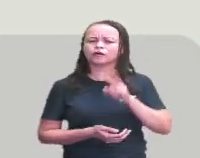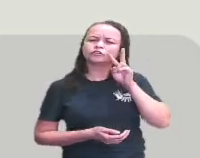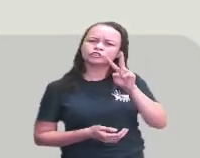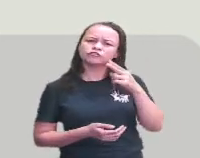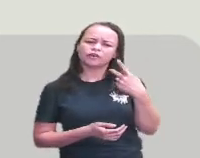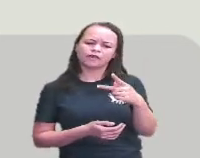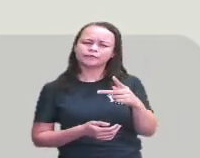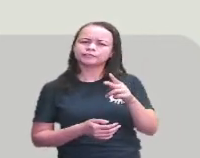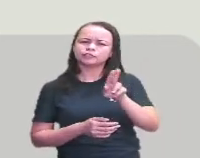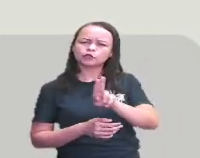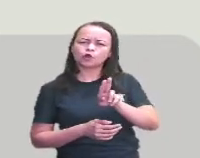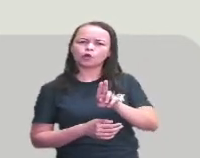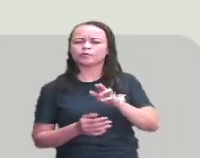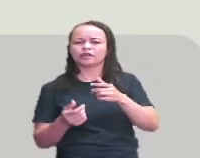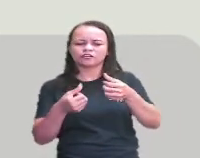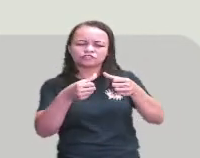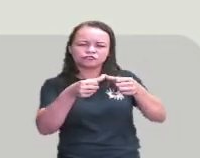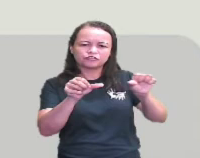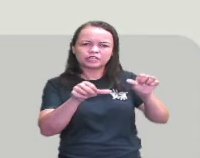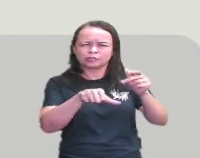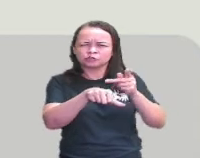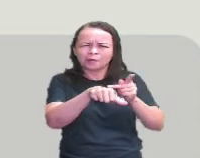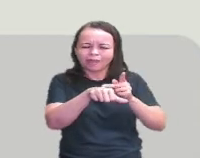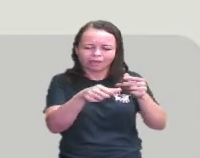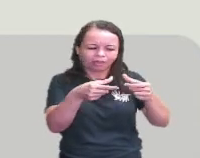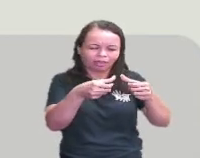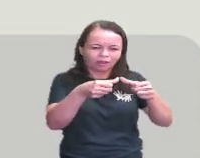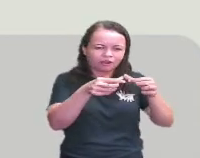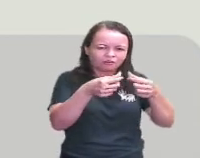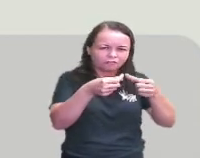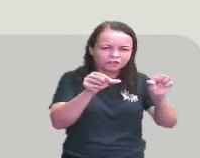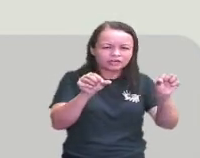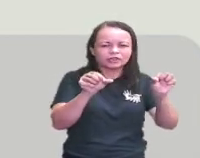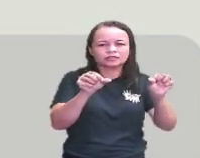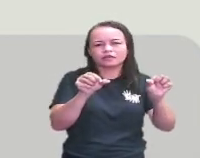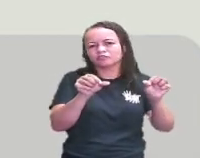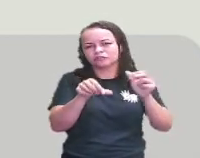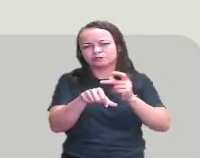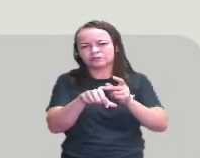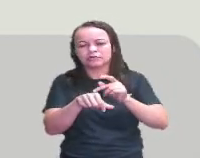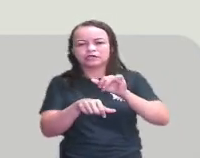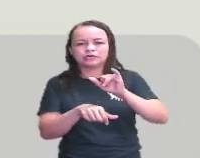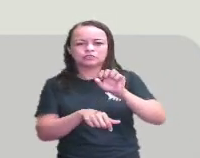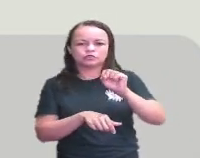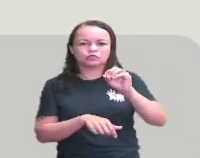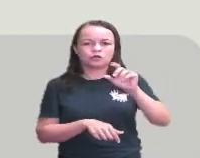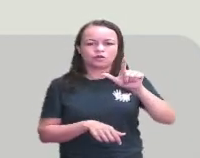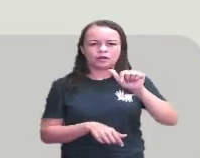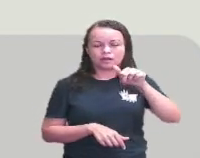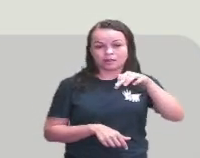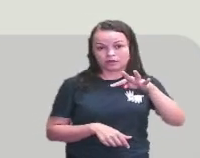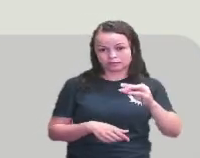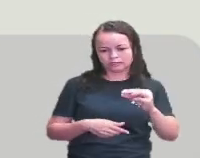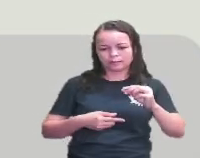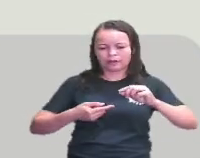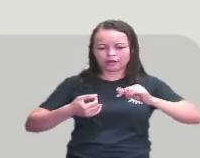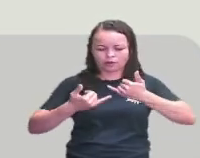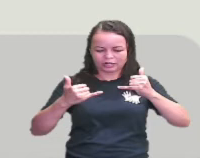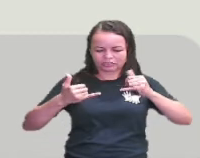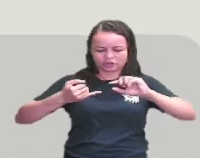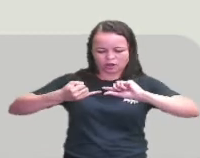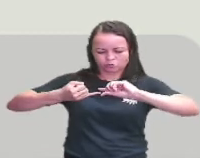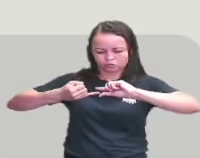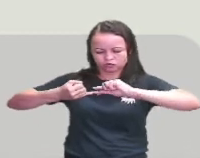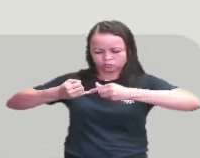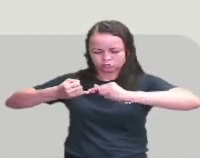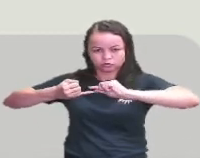isolantes. Justamente, elas são utilizadas para envelopar algum cabo de energia, para que não ocorra